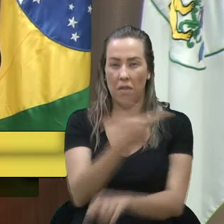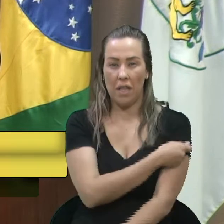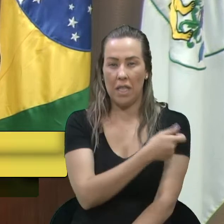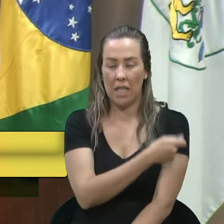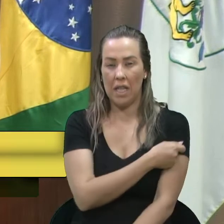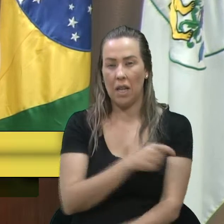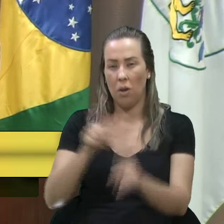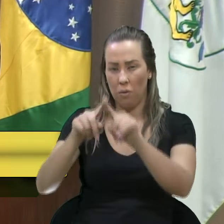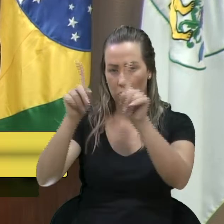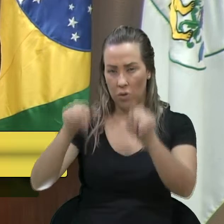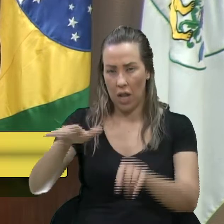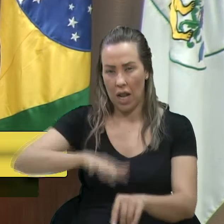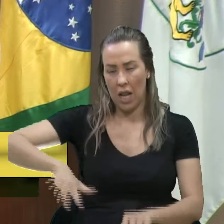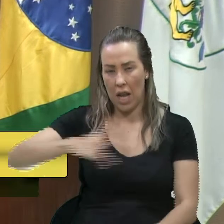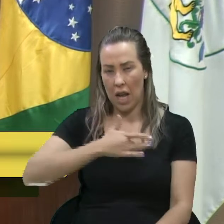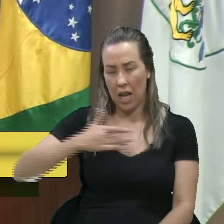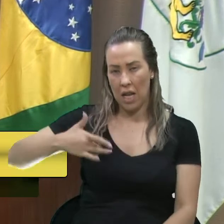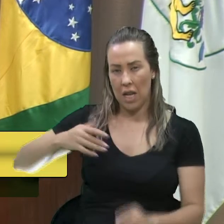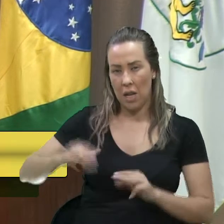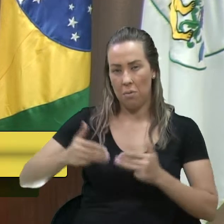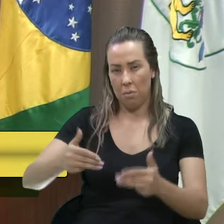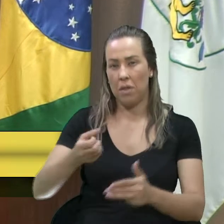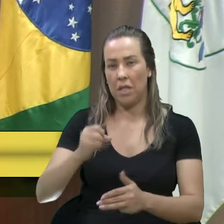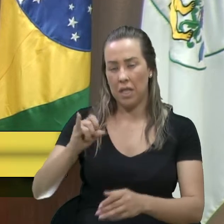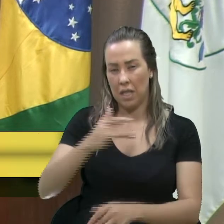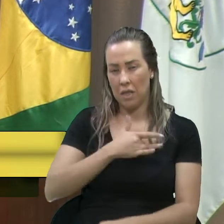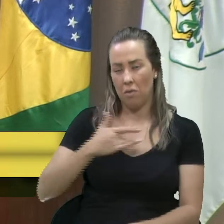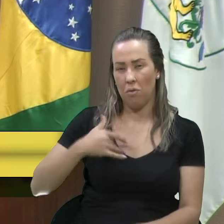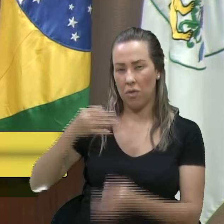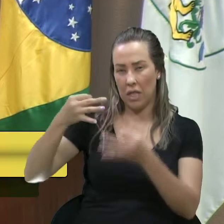um servidor da saúde do Ministério, se ele não fosse estável?